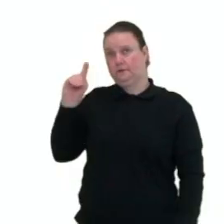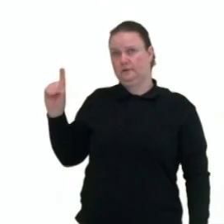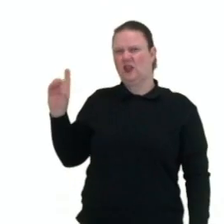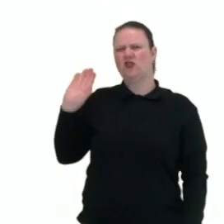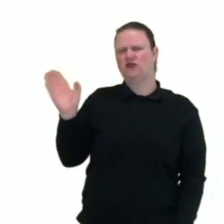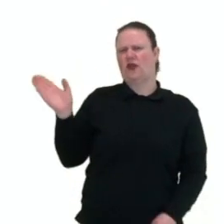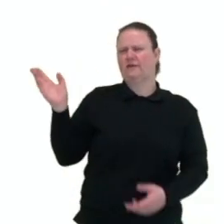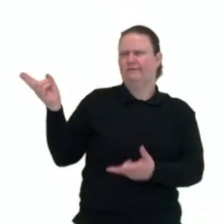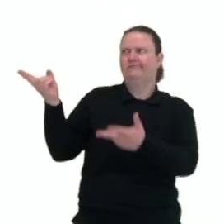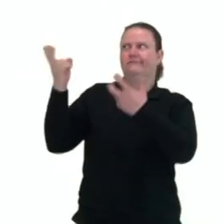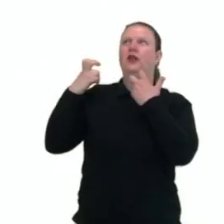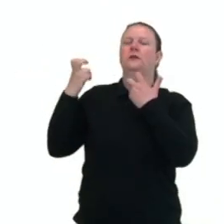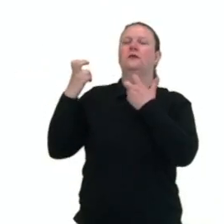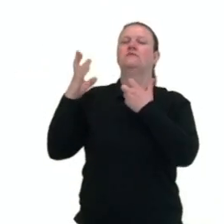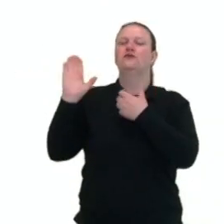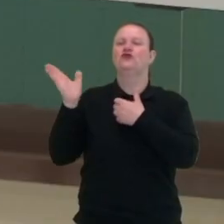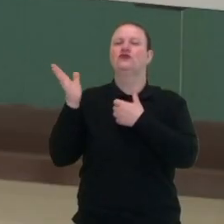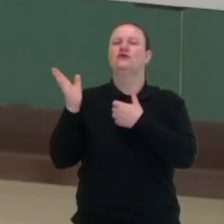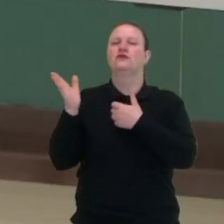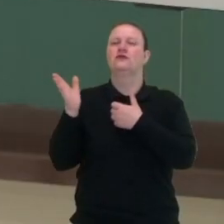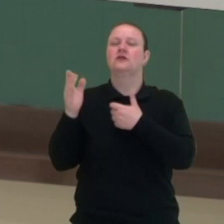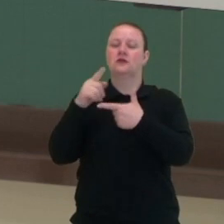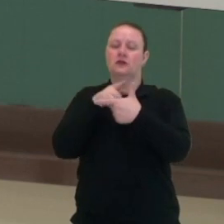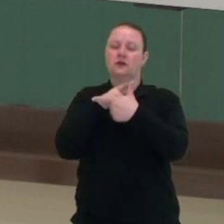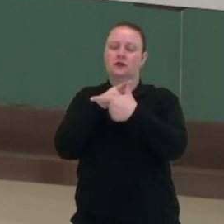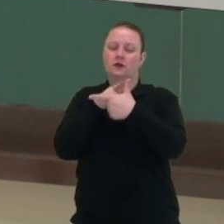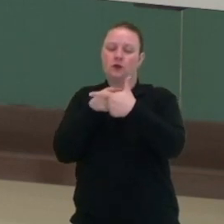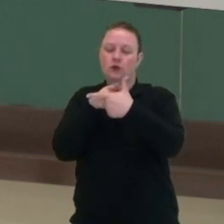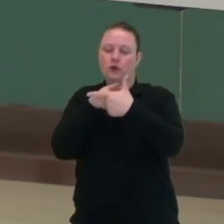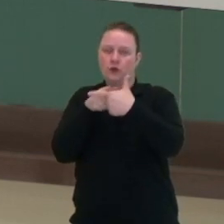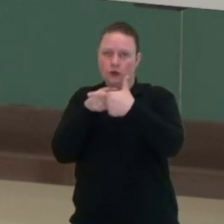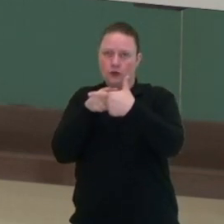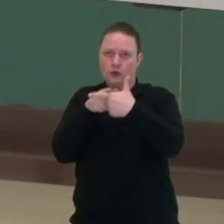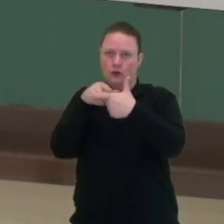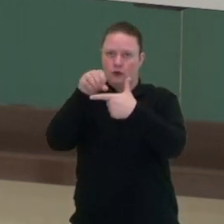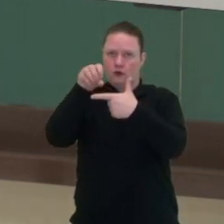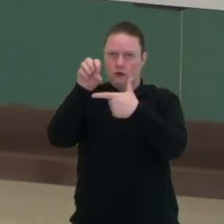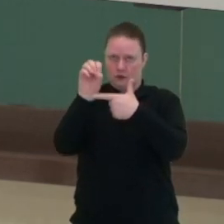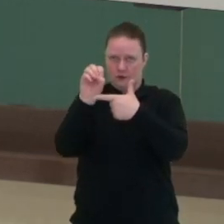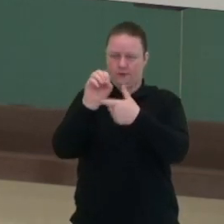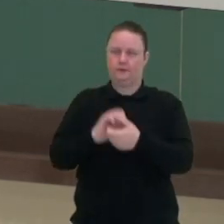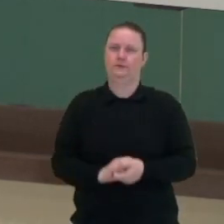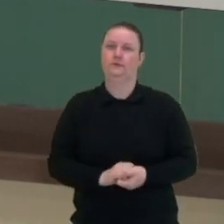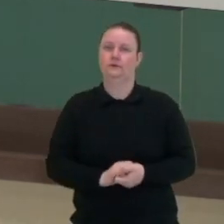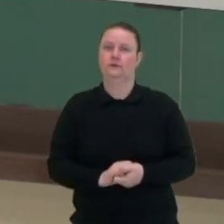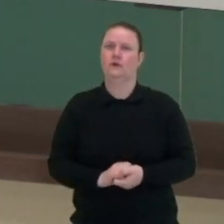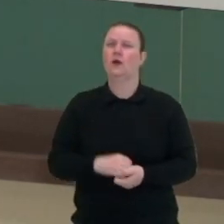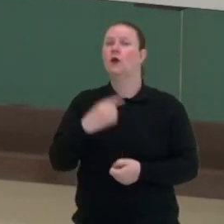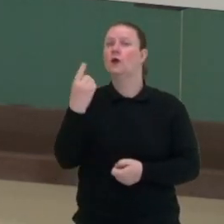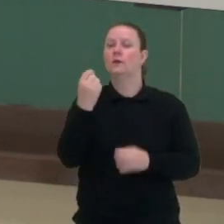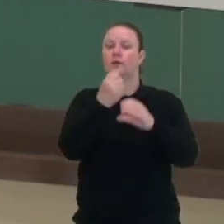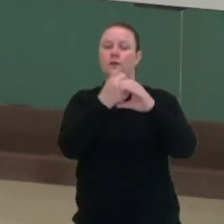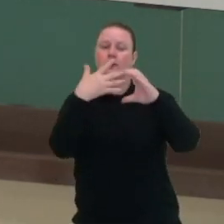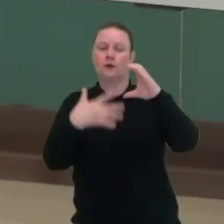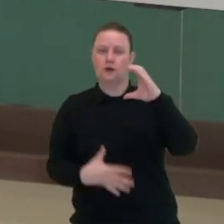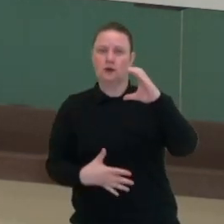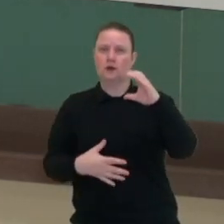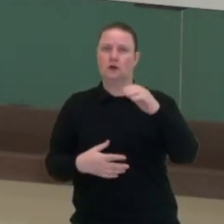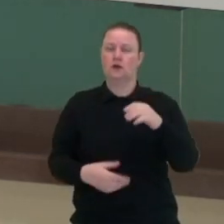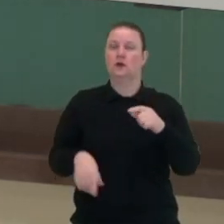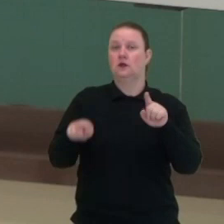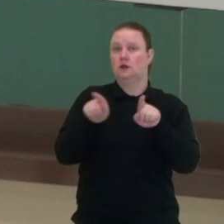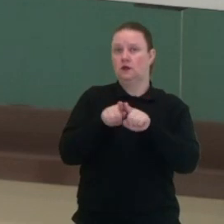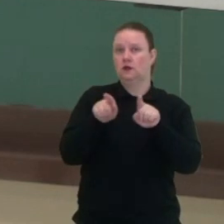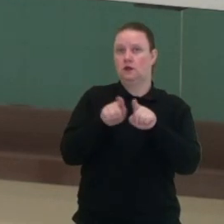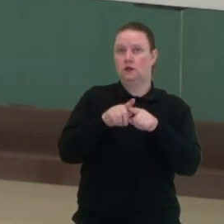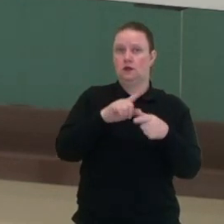já sabe que o ângulo tem 90 graus, tá? E uma das características do retângulo é que